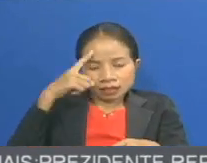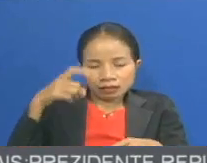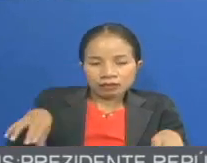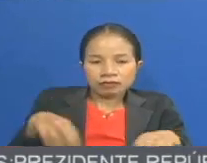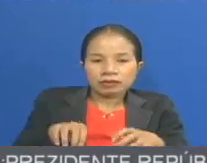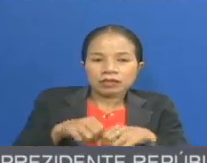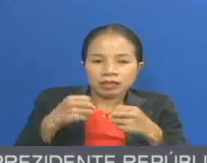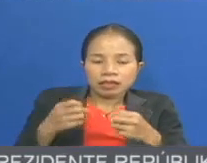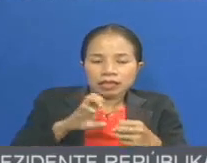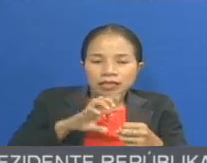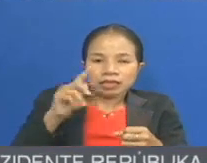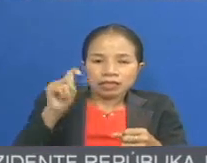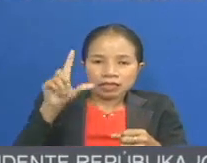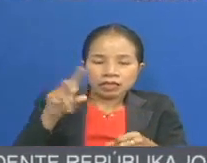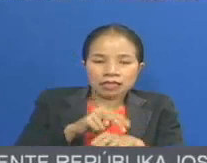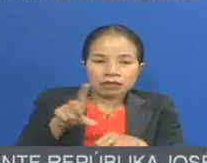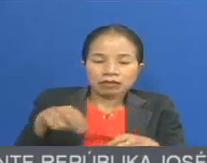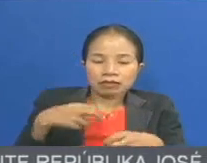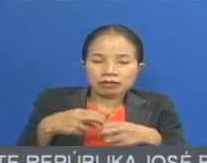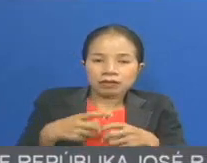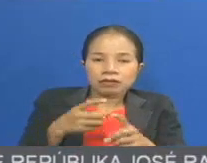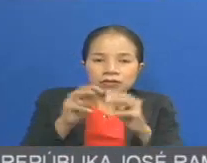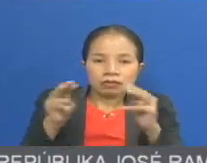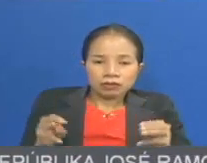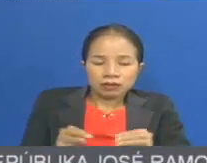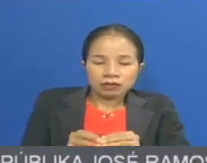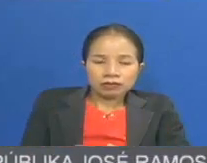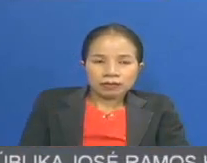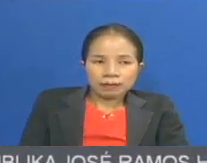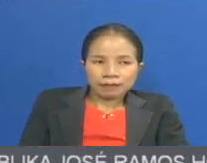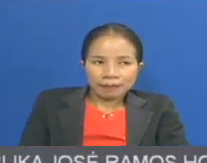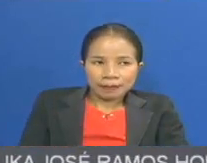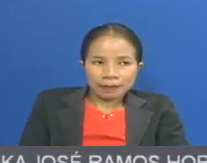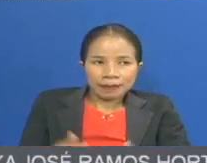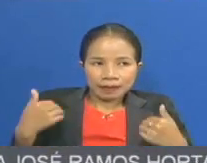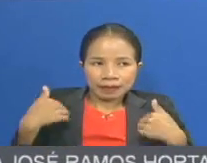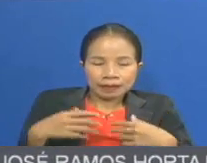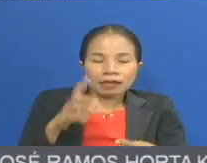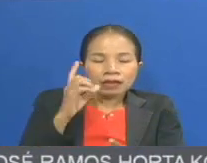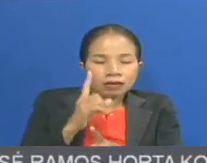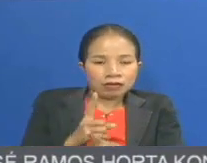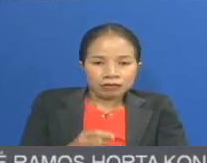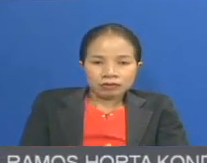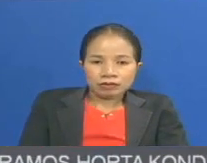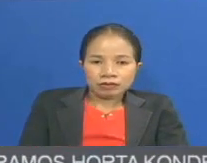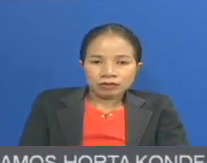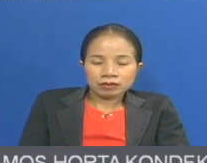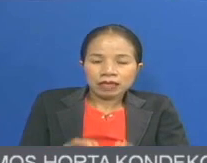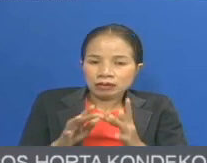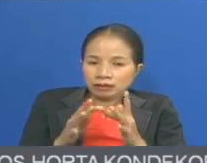edetel nacional impacto to ia municipio ne dia klauma klauma ni lorin ma kleo ritu